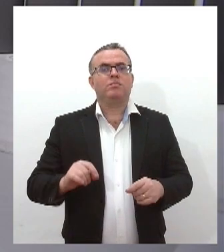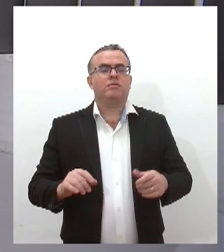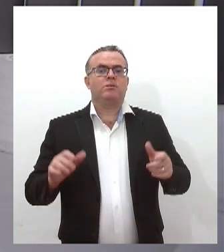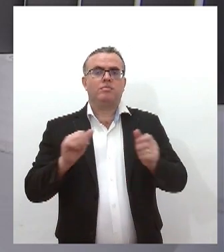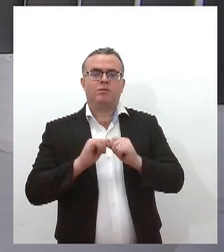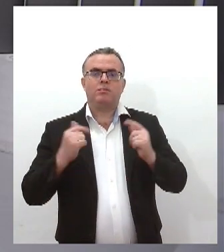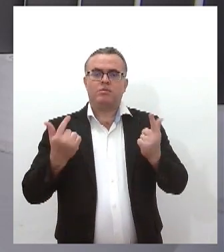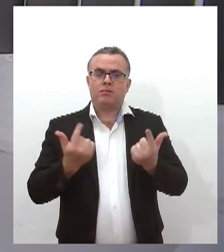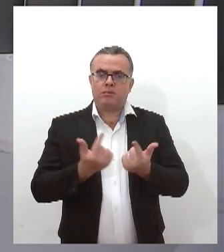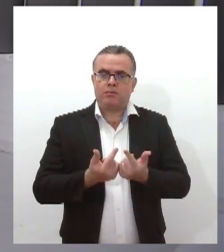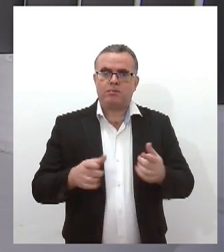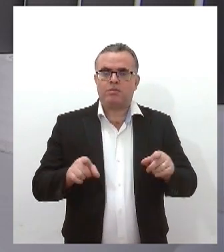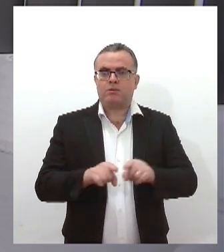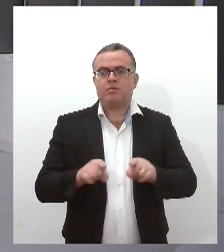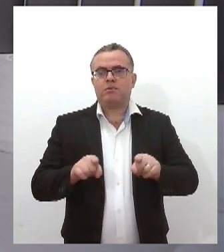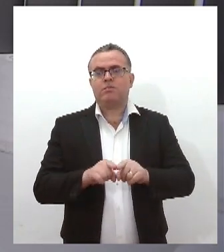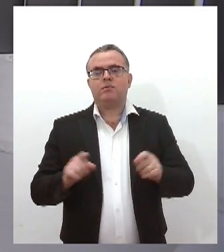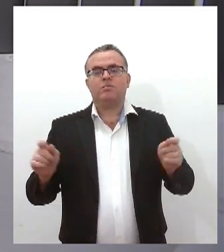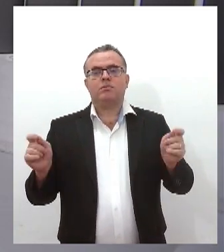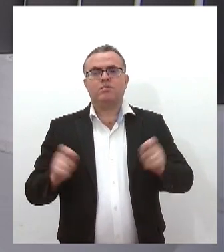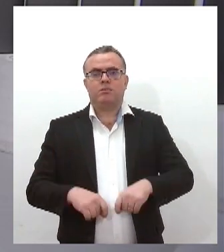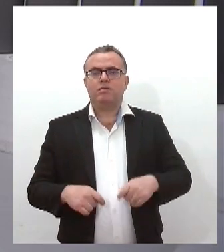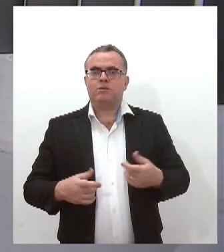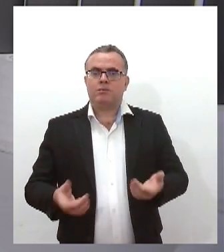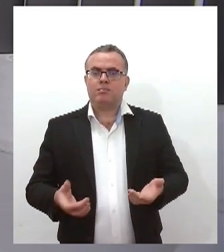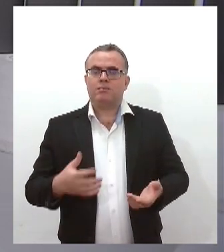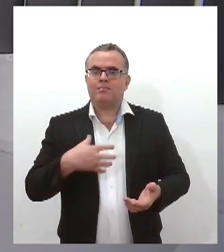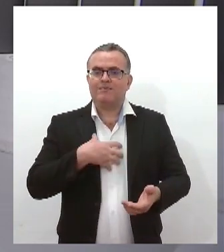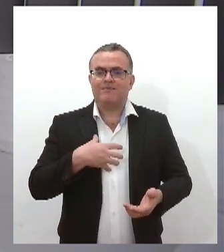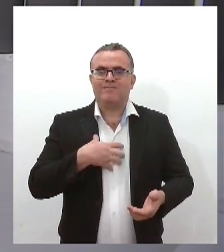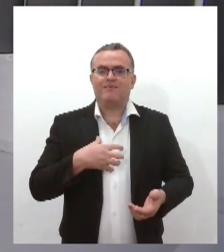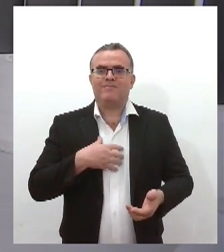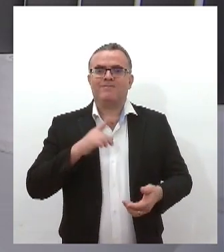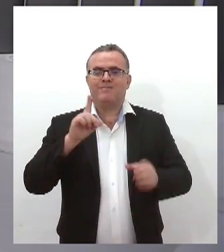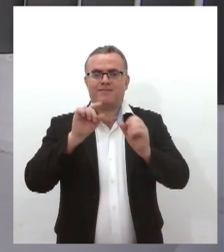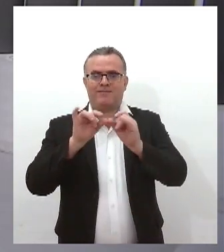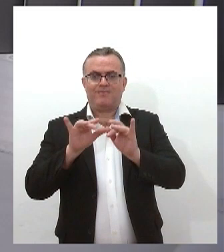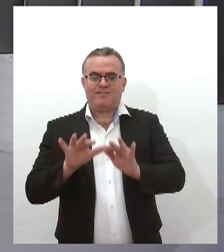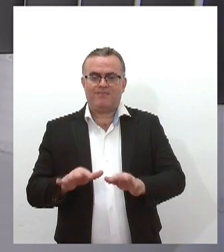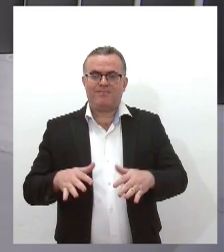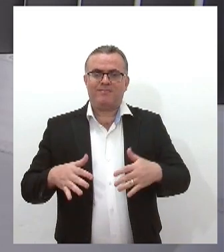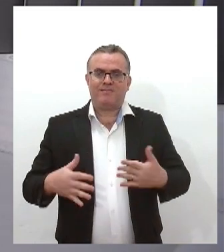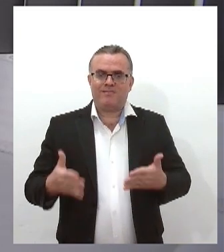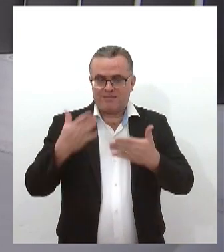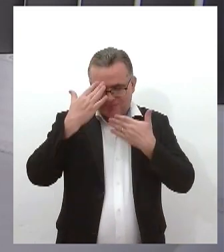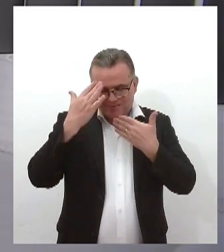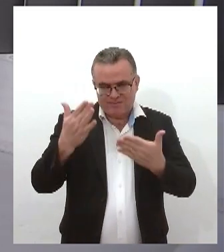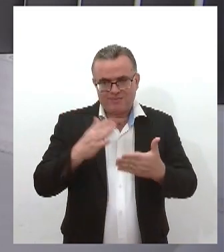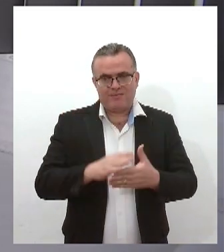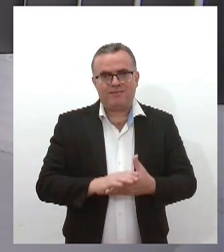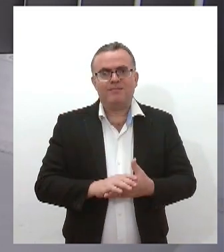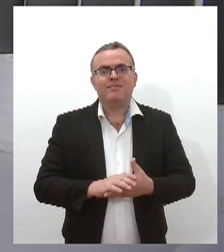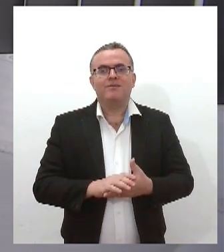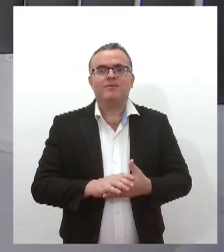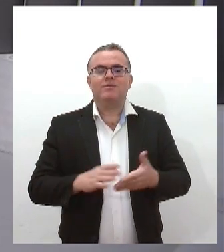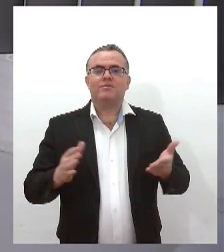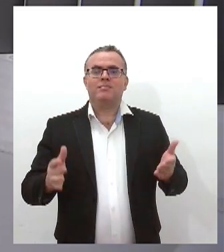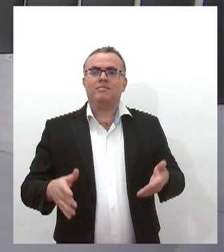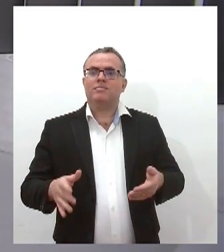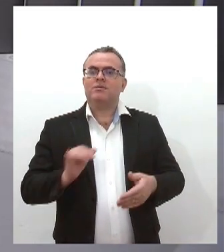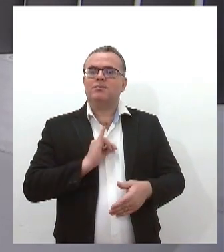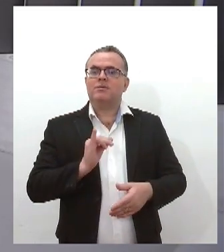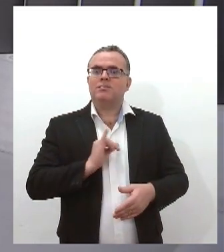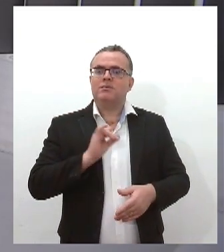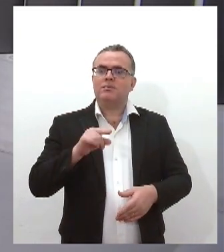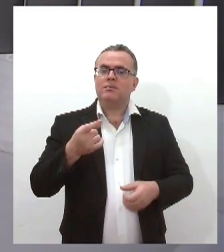disposição. Ao vivo dá um friozinho na barriga, mas Deus abençoe. Obrigada, viu? E vamos a um rápido intervalo e na volta você confere.